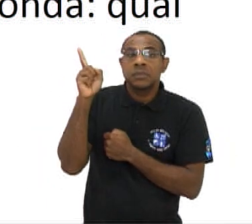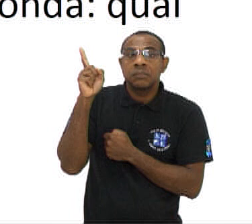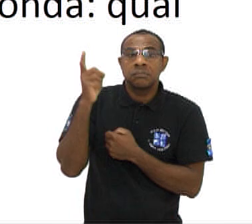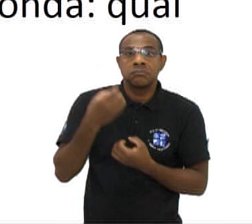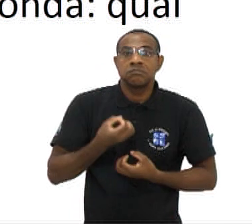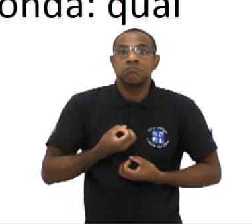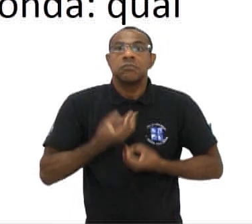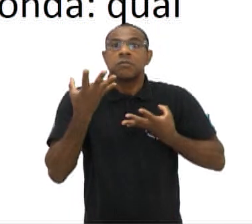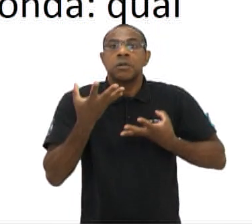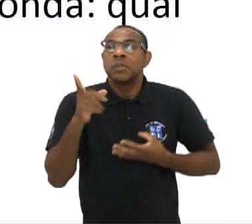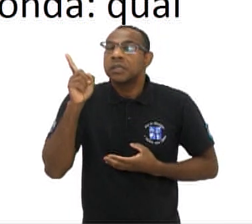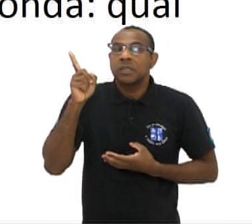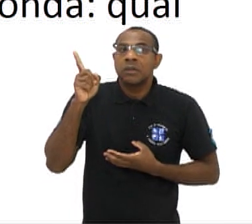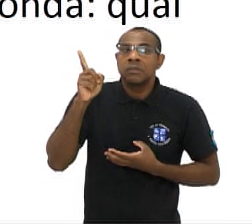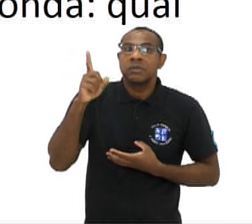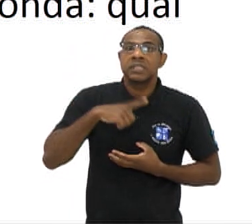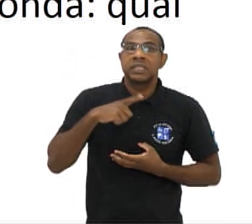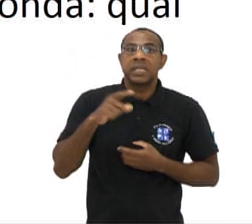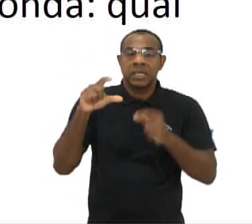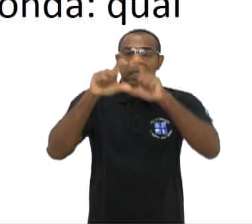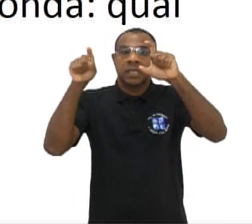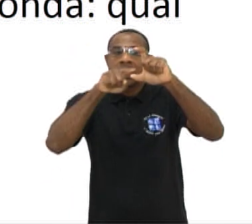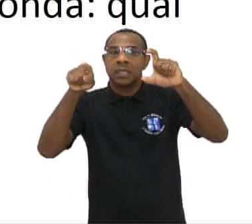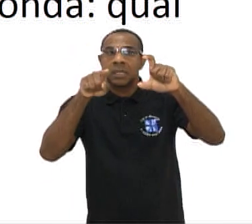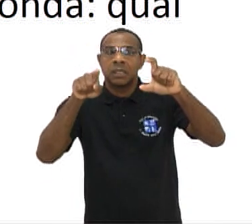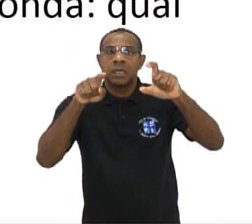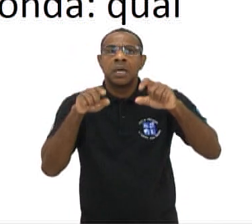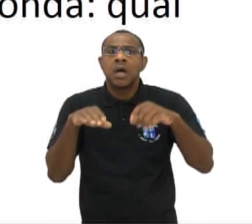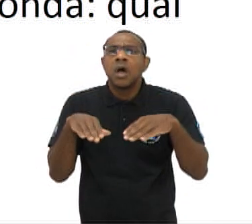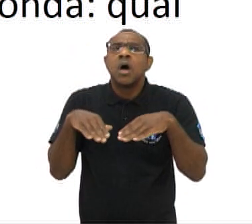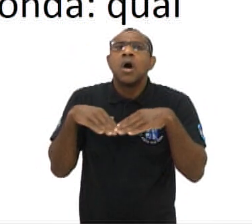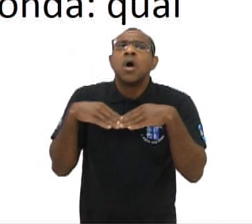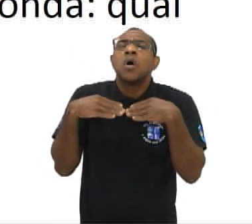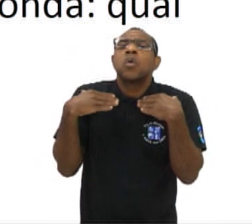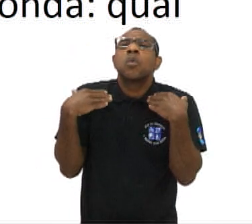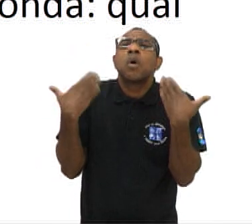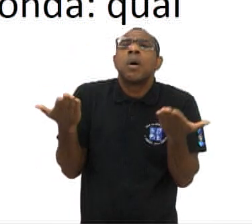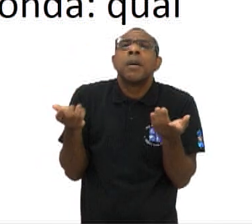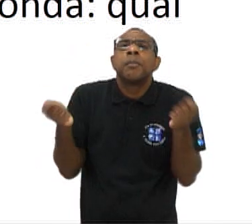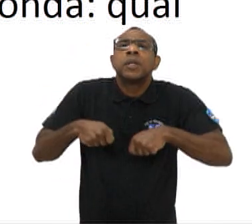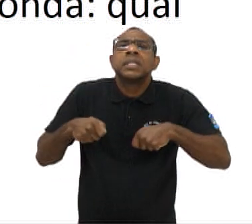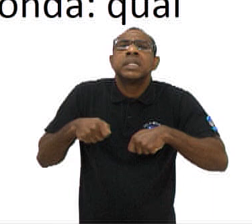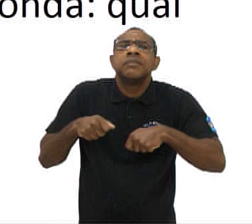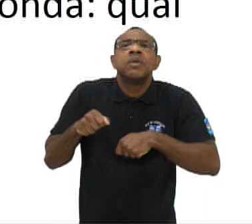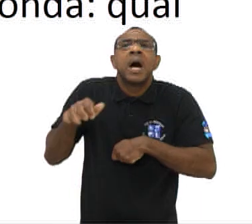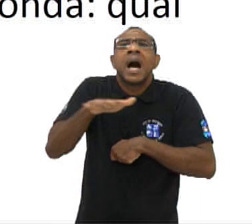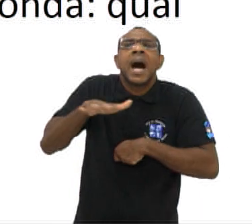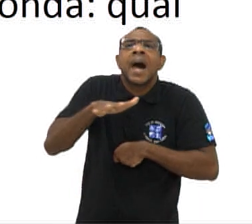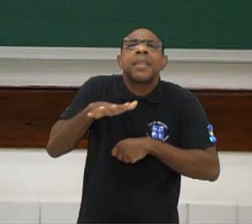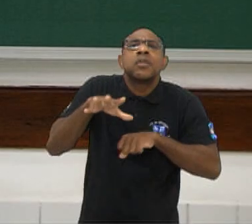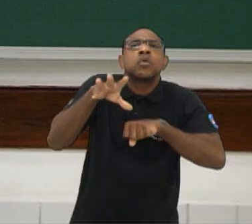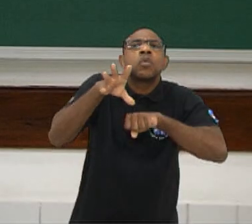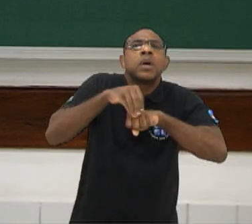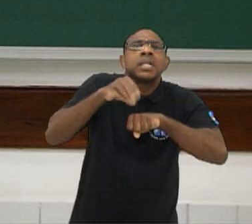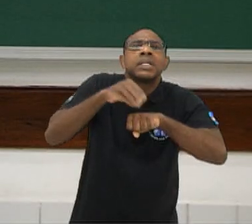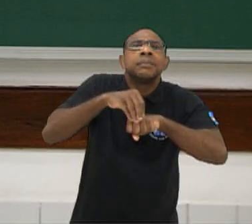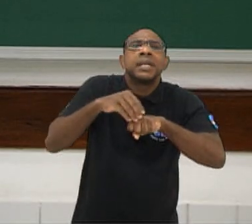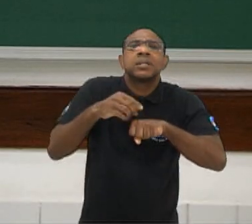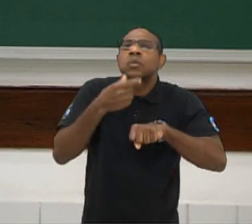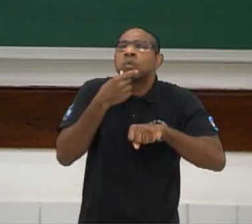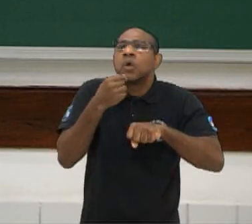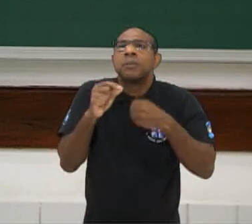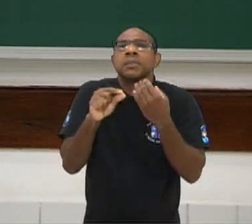que você possui e responda. Qual é possível a área de conhecimento do autor? Nós falamos